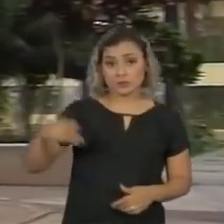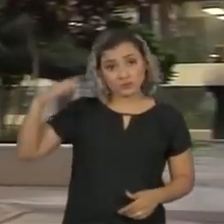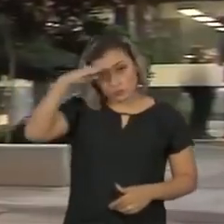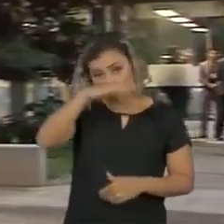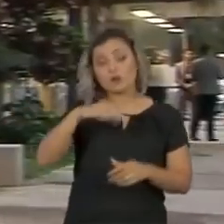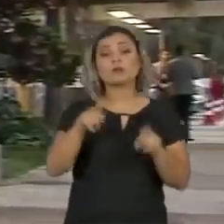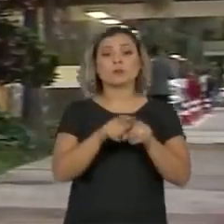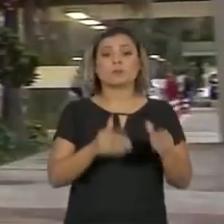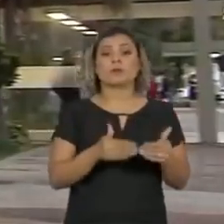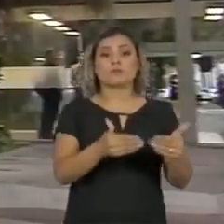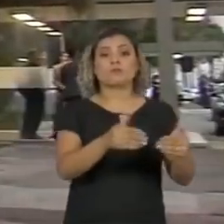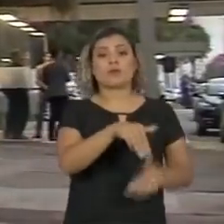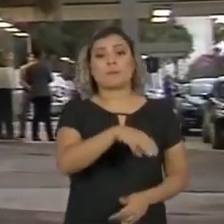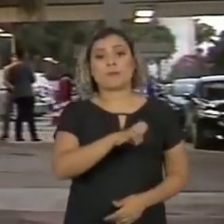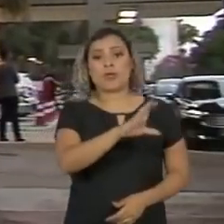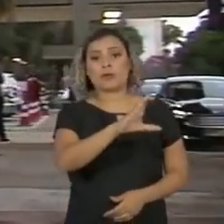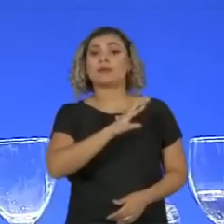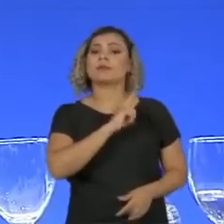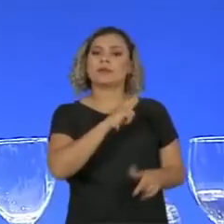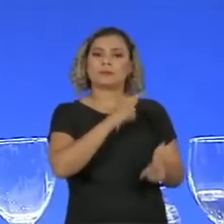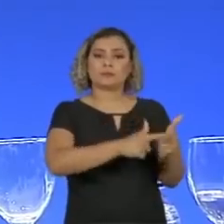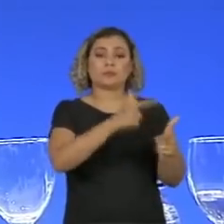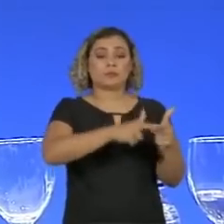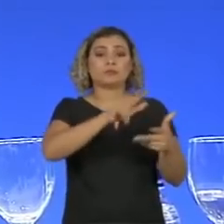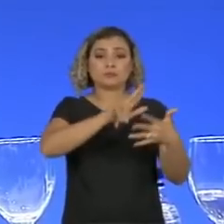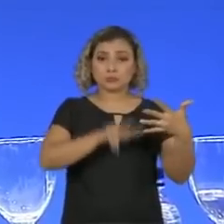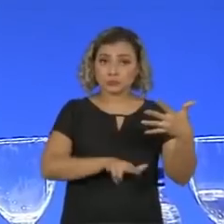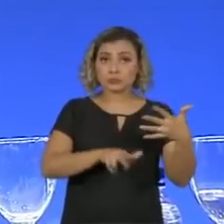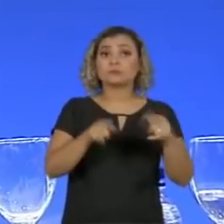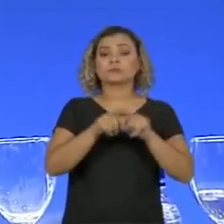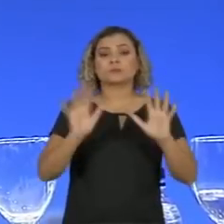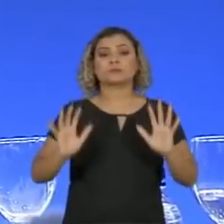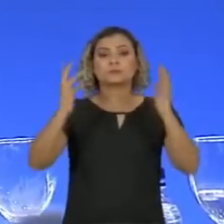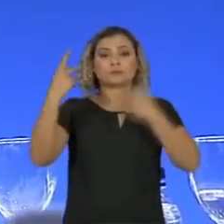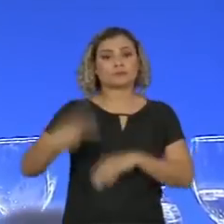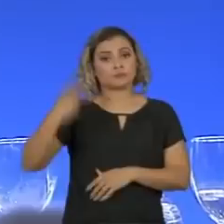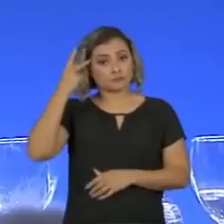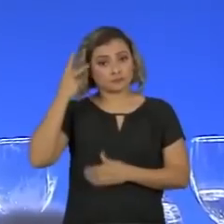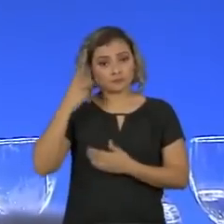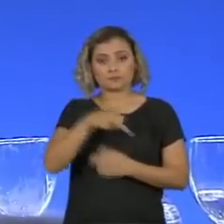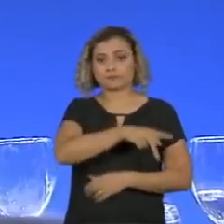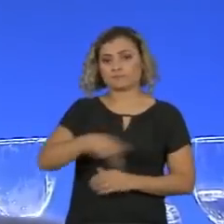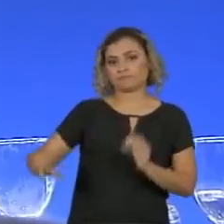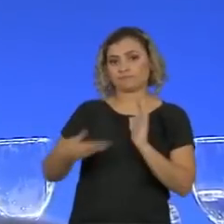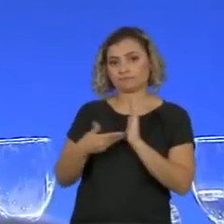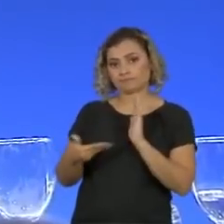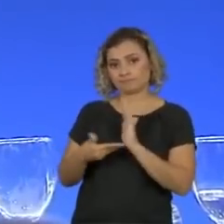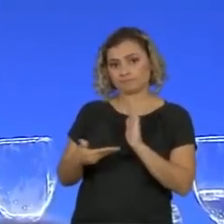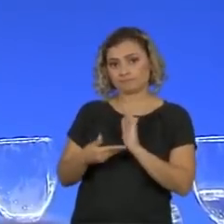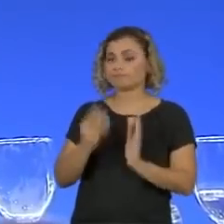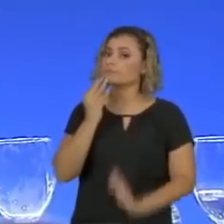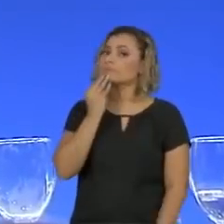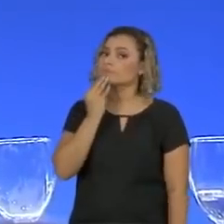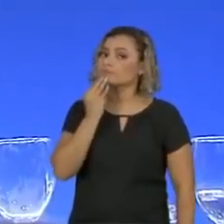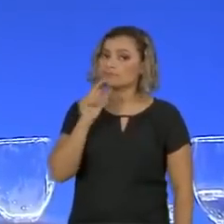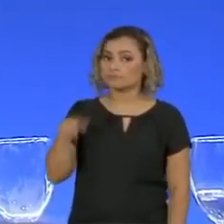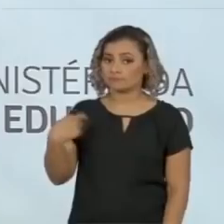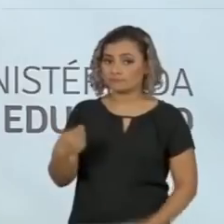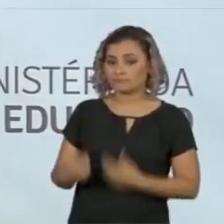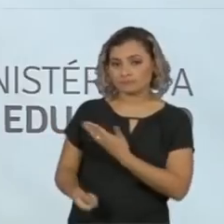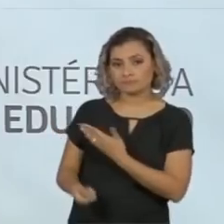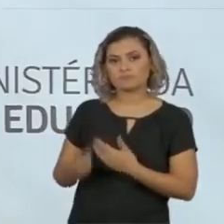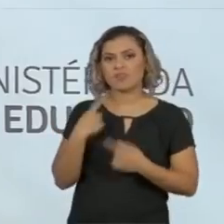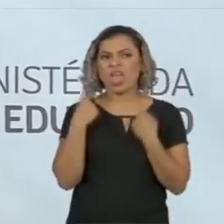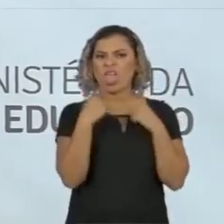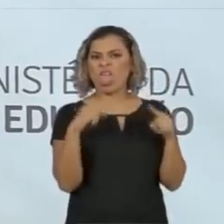o MEC tem passado por crises. Durante um evento em São Paulo, o presidente da Câmara dos Deputados, Rodrigo Maia, criticou o